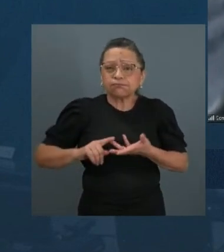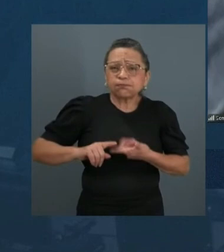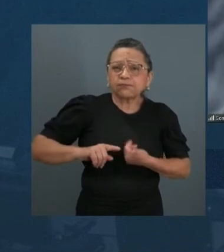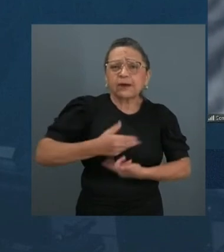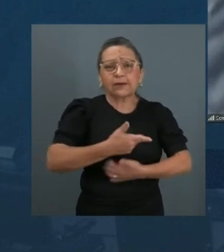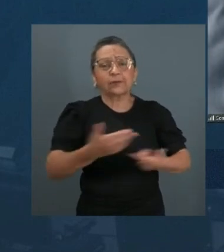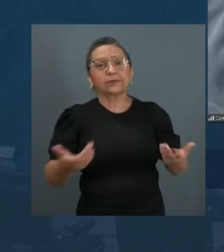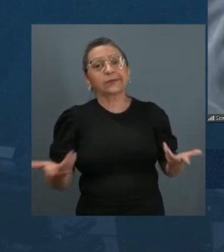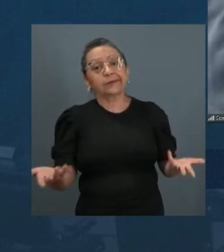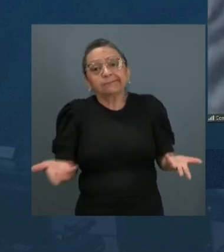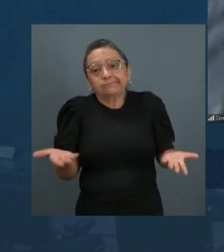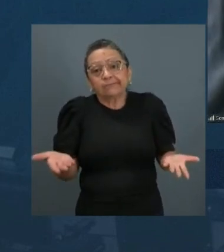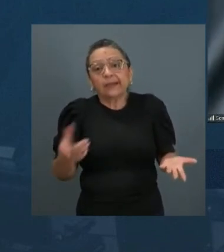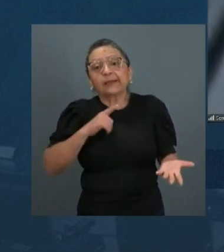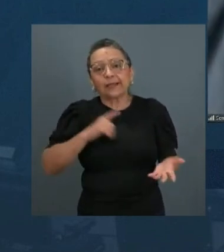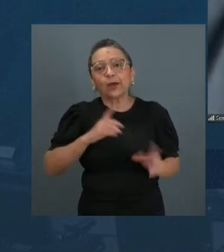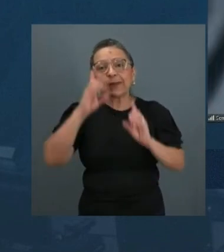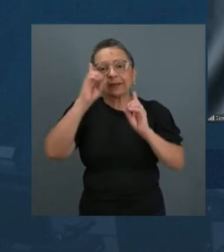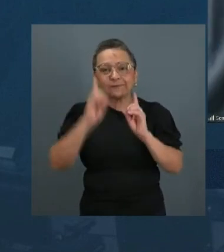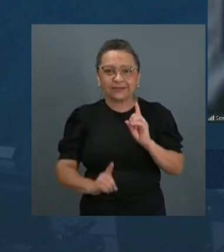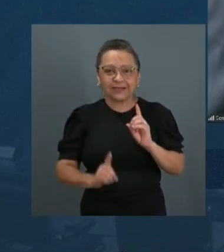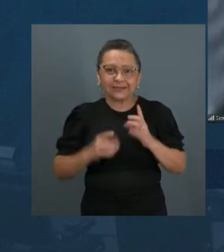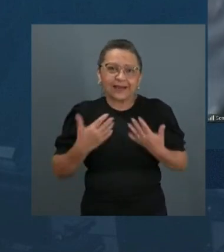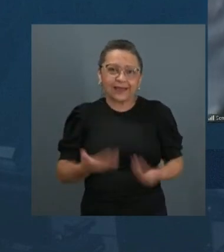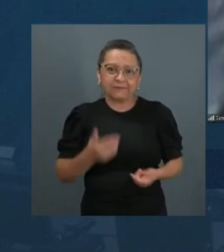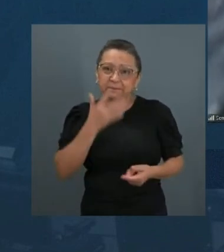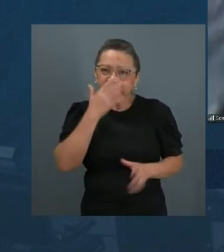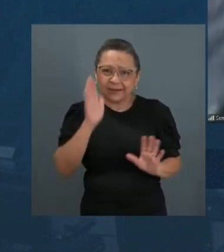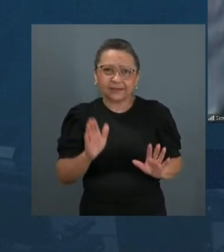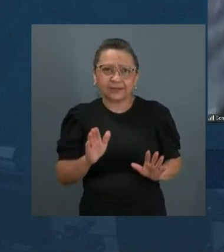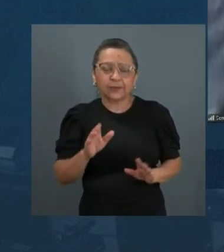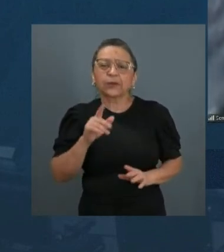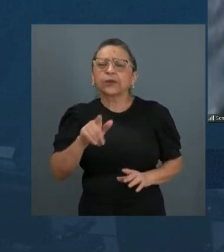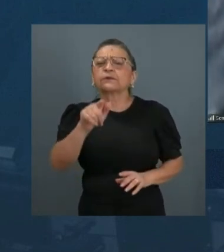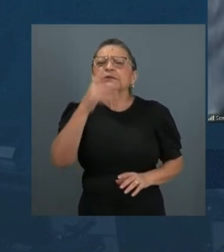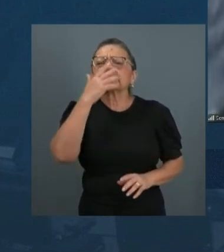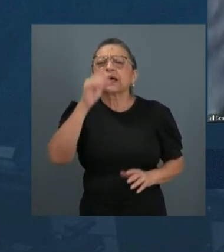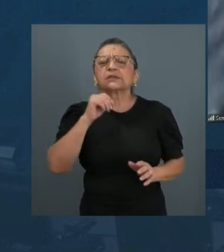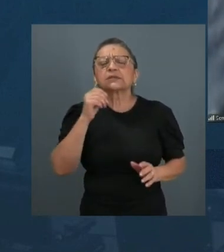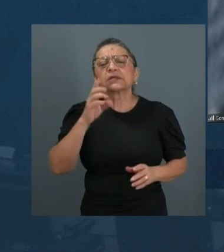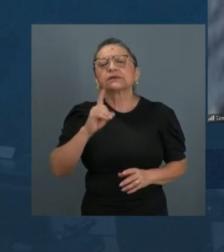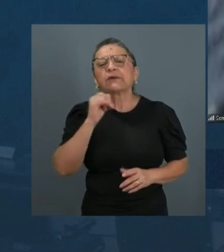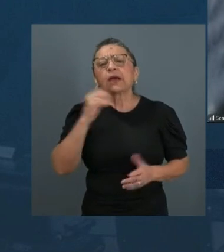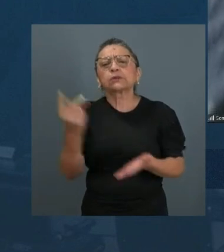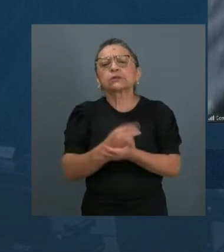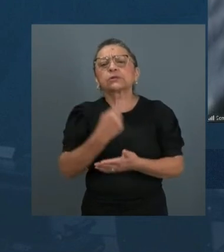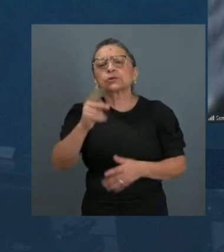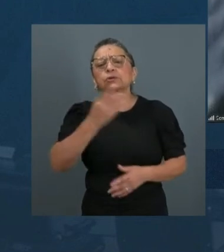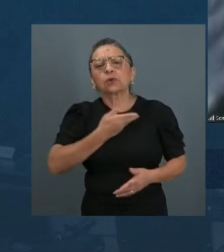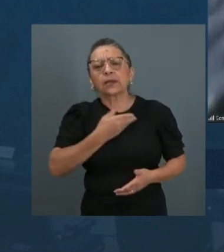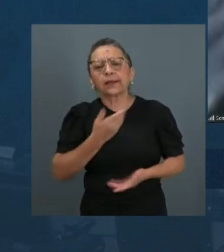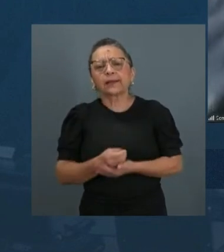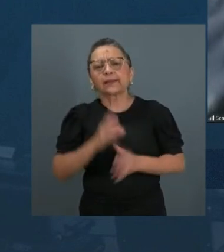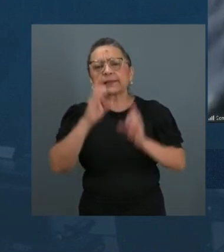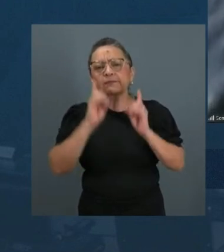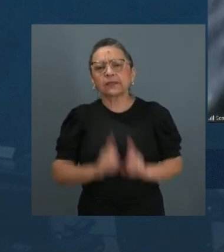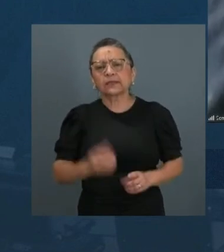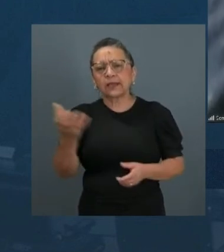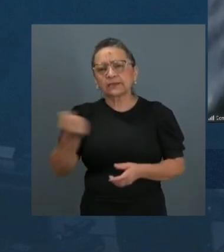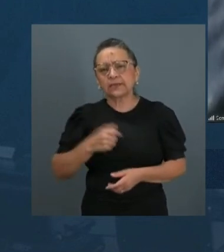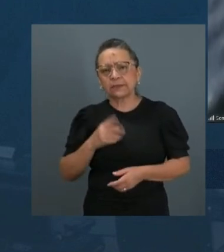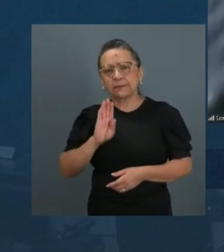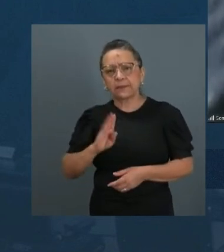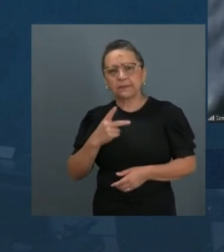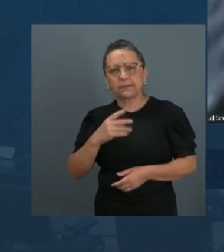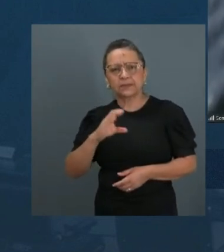E, teoricamente, ele tem uma deficiência leve. E o que você acha, Didi, que vai acontecer com seus colegas que recebem